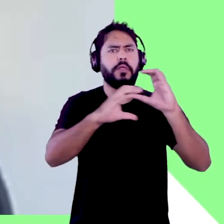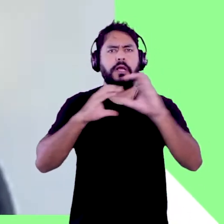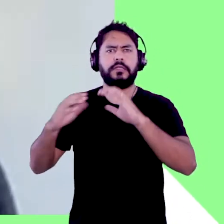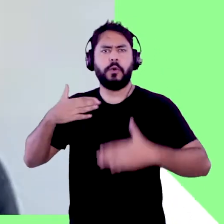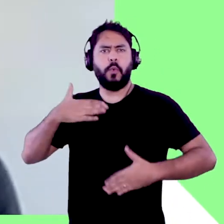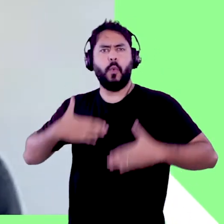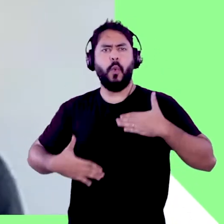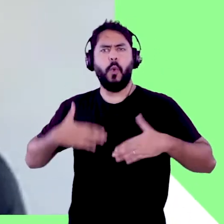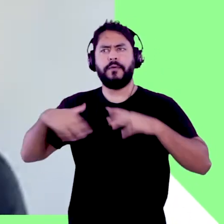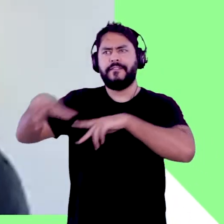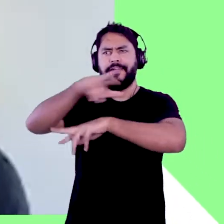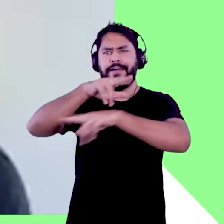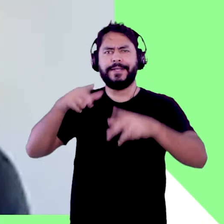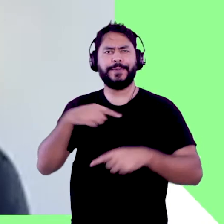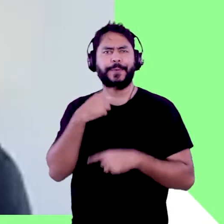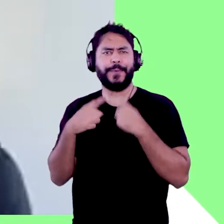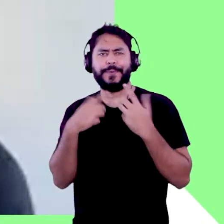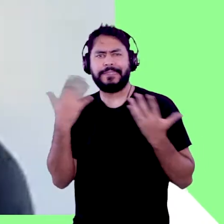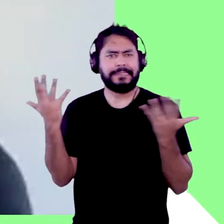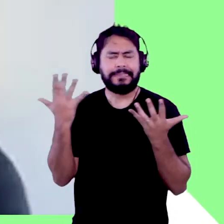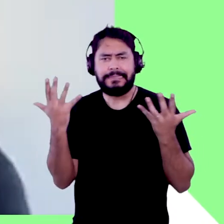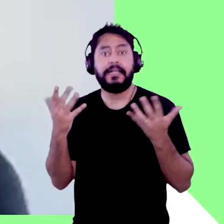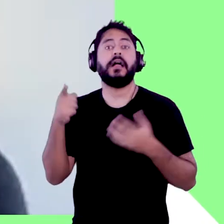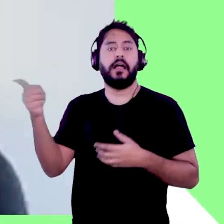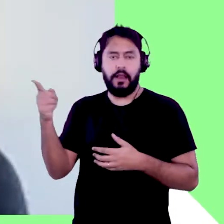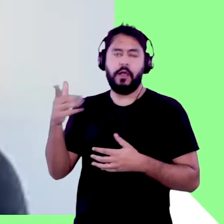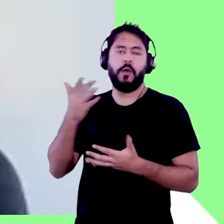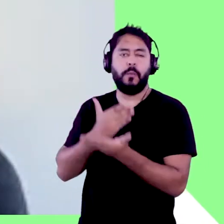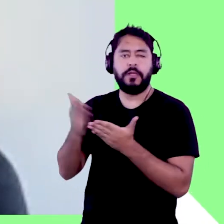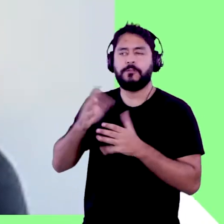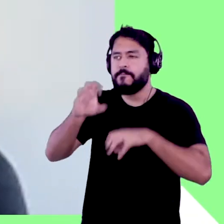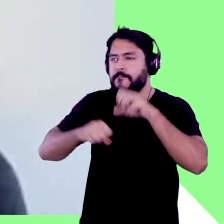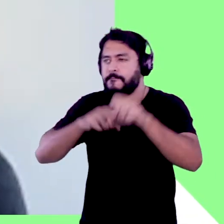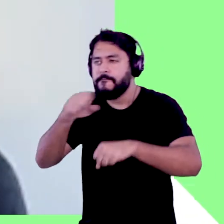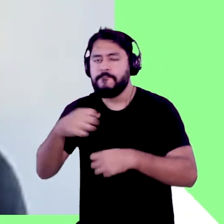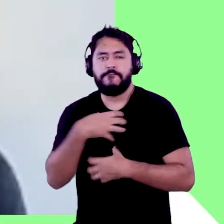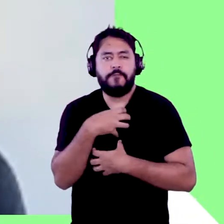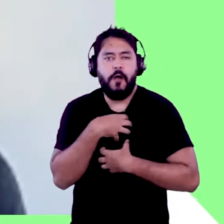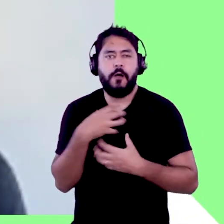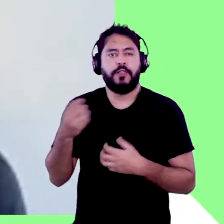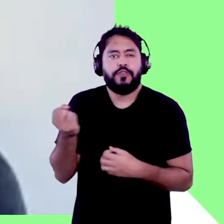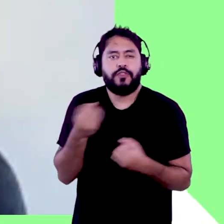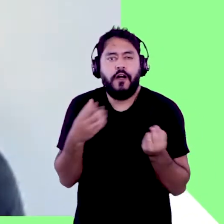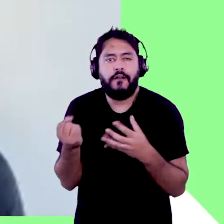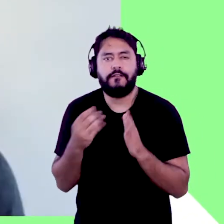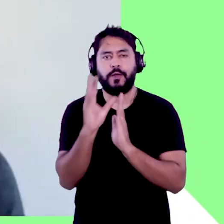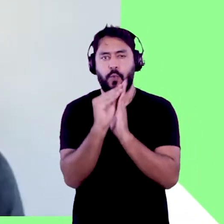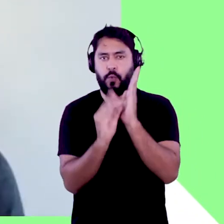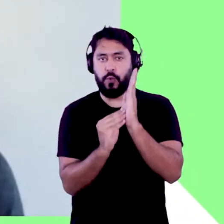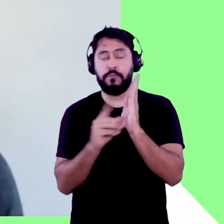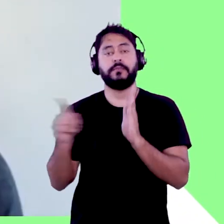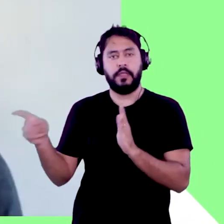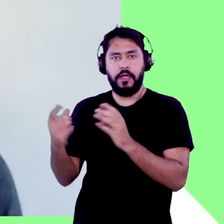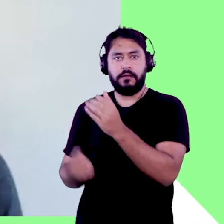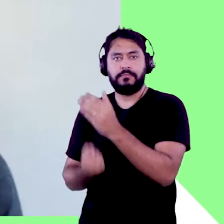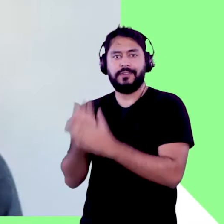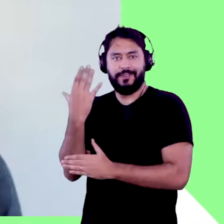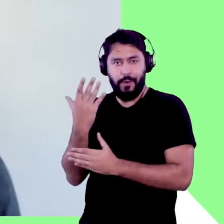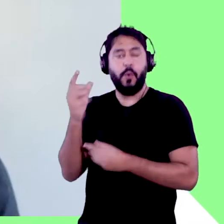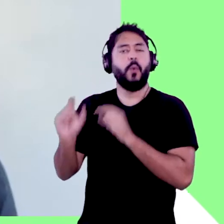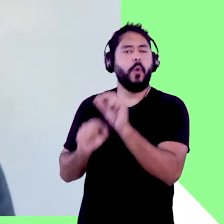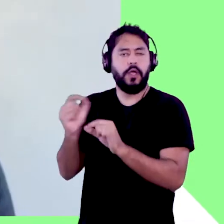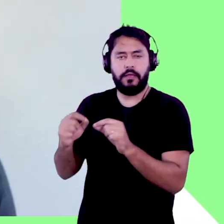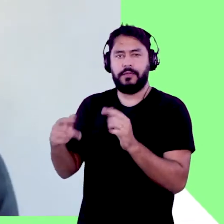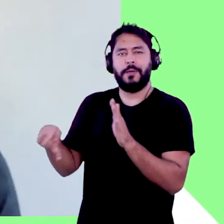sua saga por novos formatos de conteúdo. É uma das fundadoras da Redesign for All,